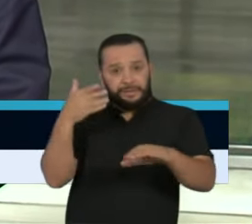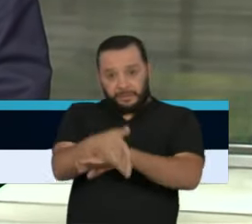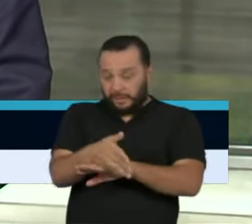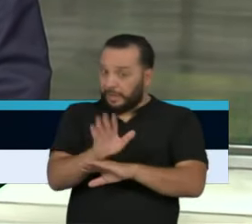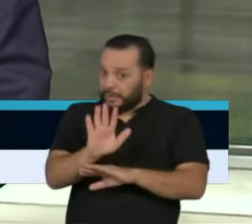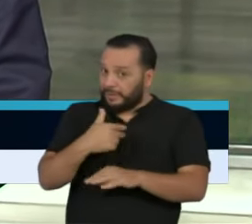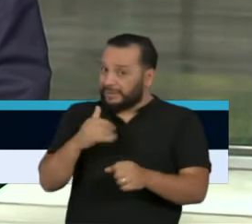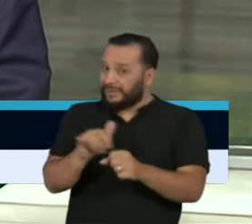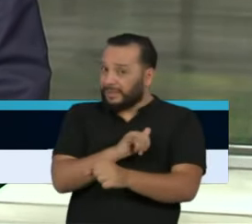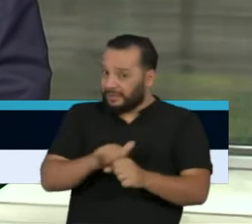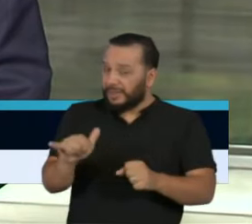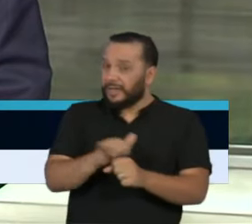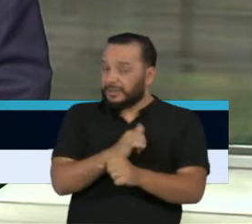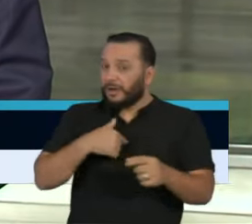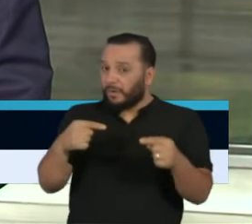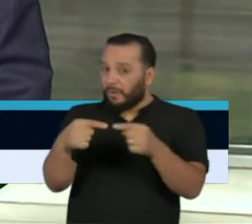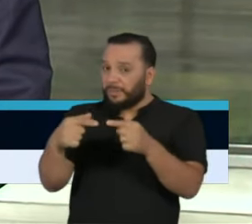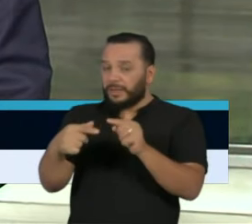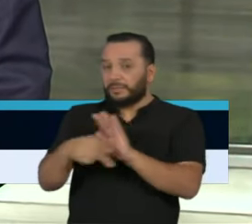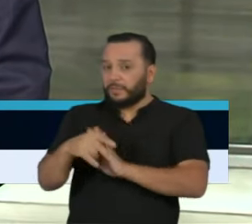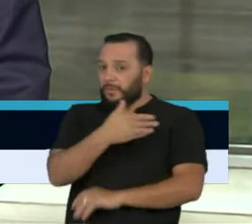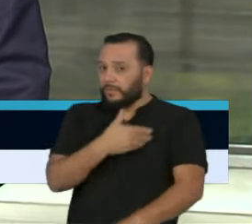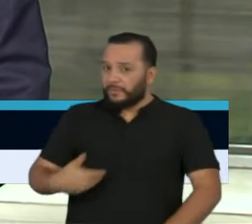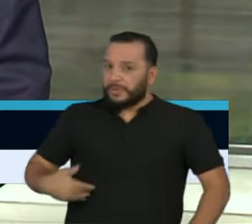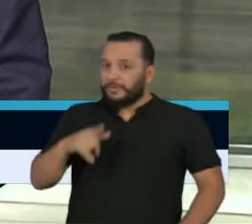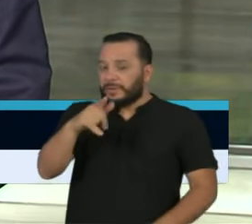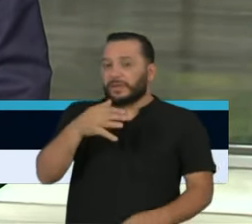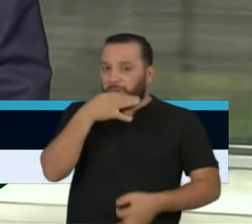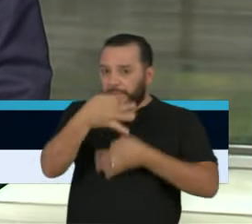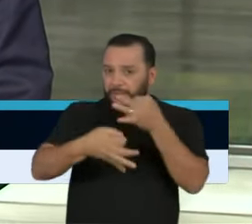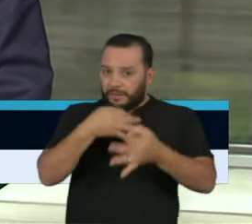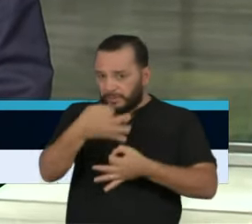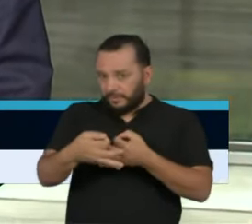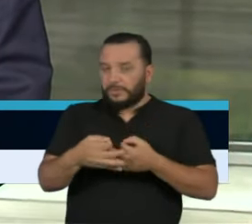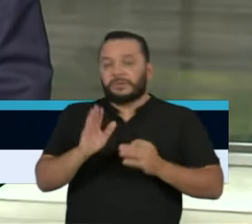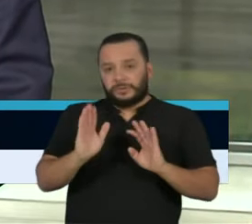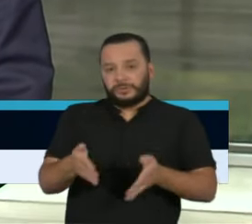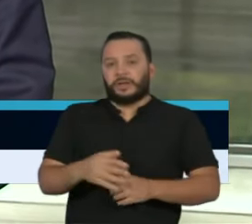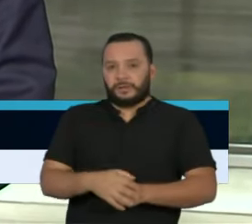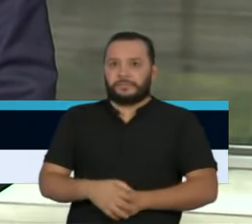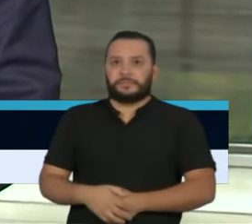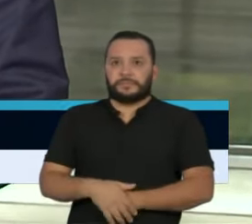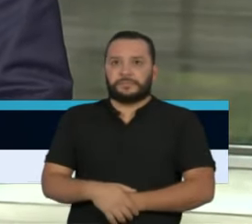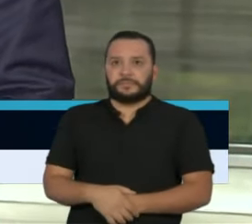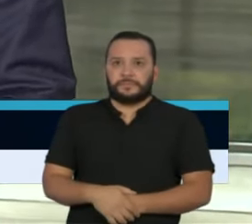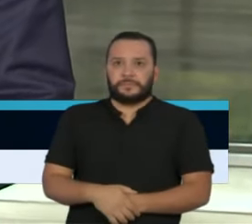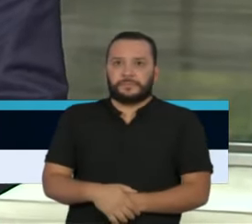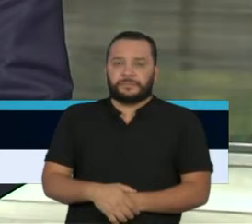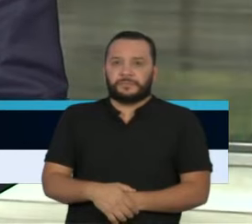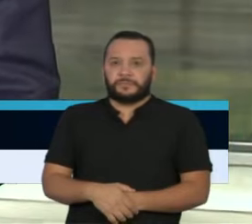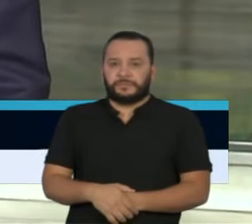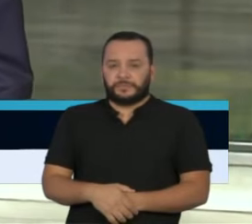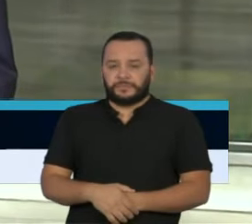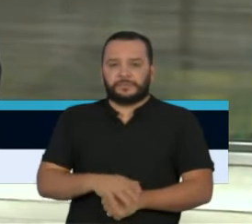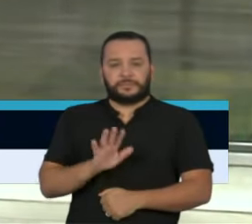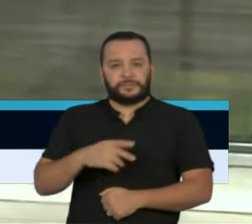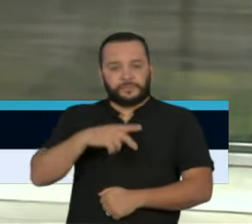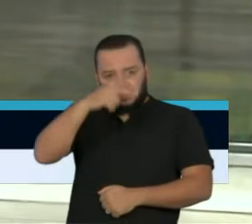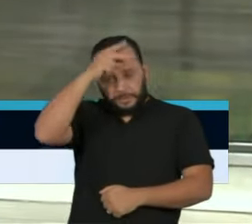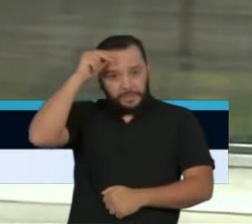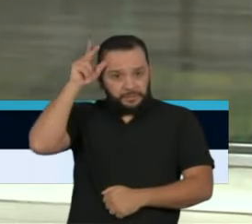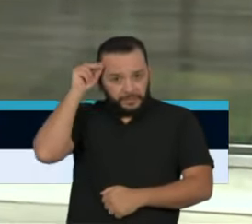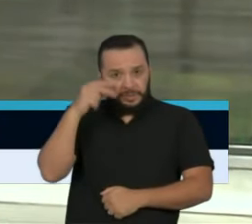segundo era, seria alinhada com o governo. Eu gostaria que o senhor comentasse isso a pedido da jornalista. O prefeito Paulo